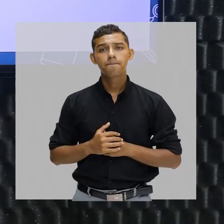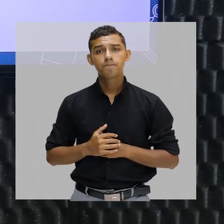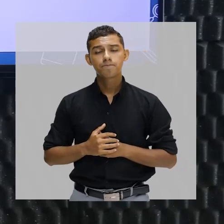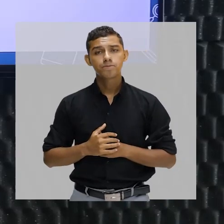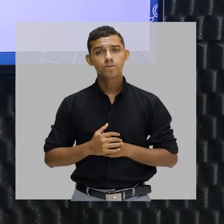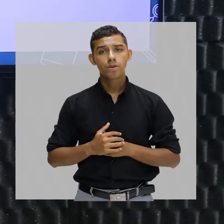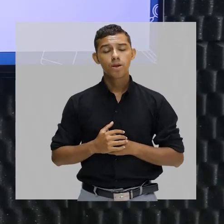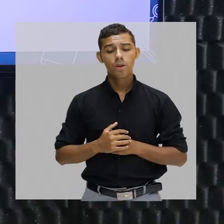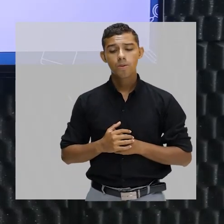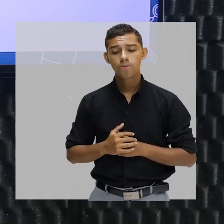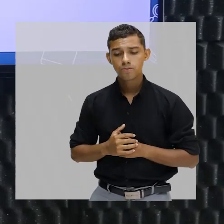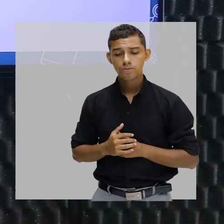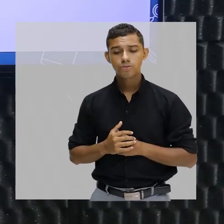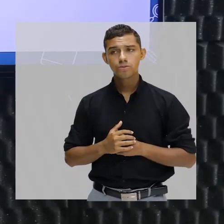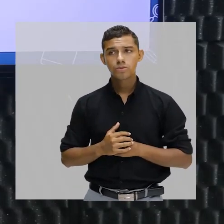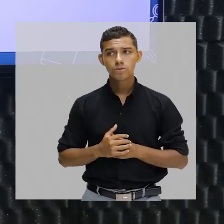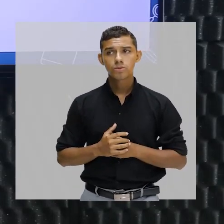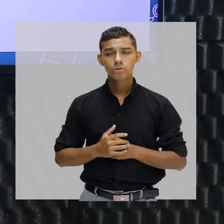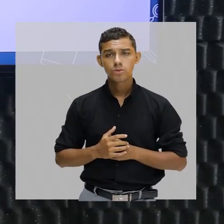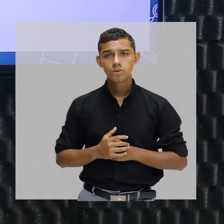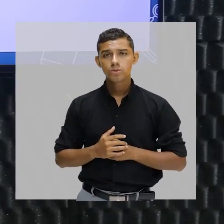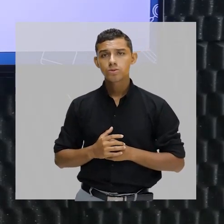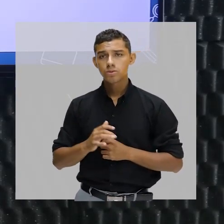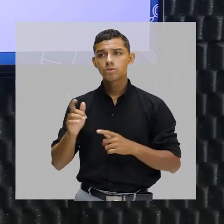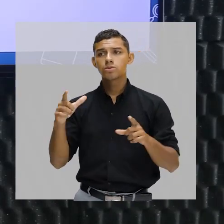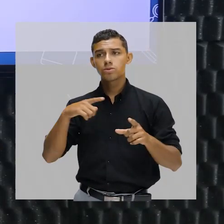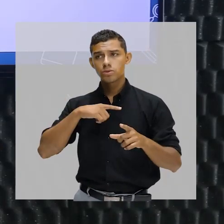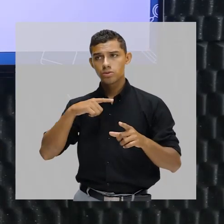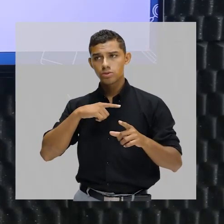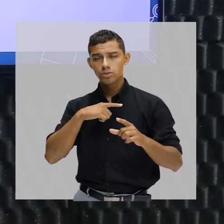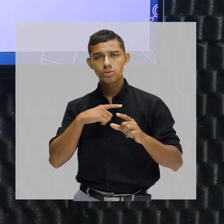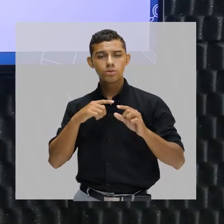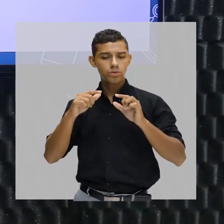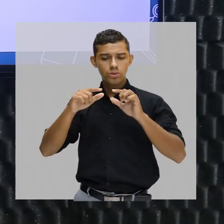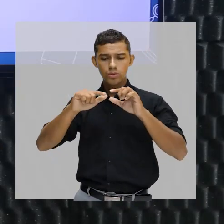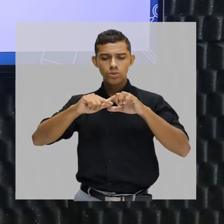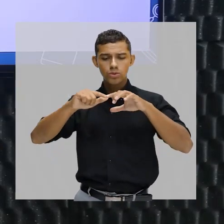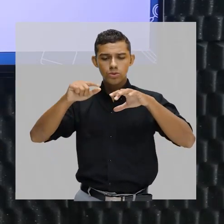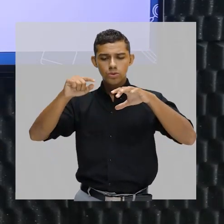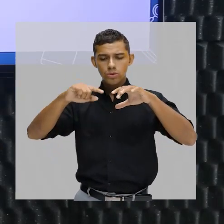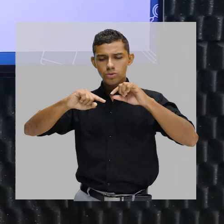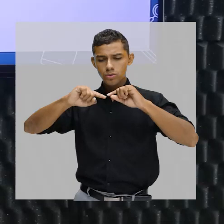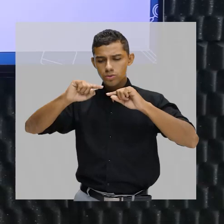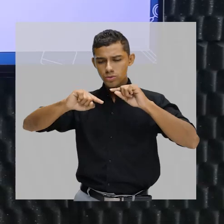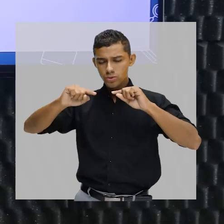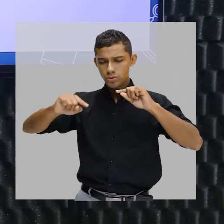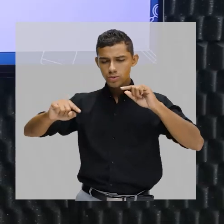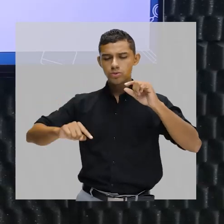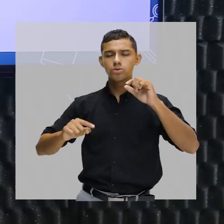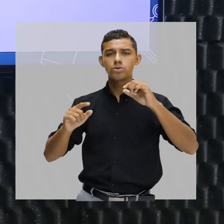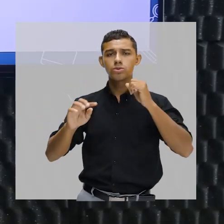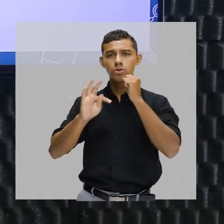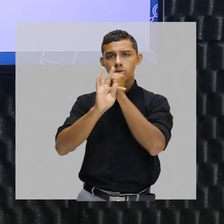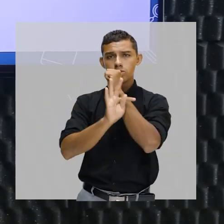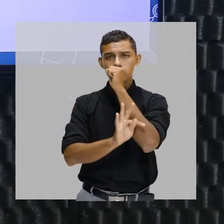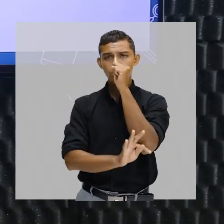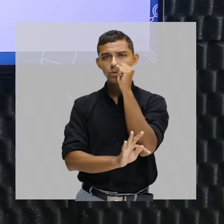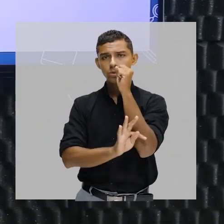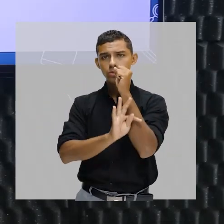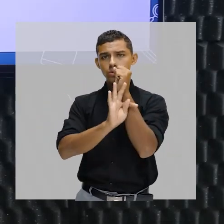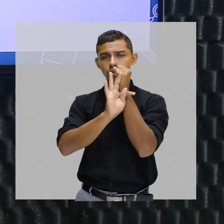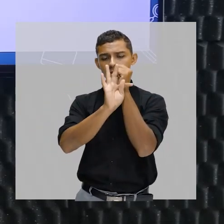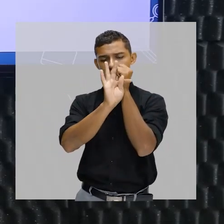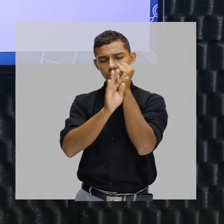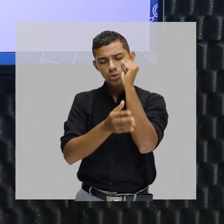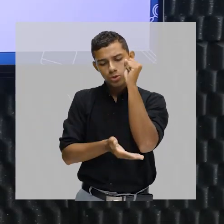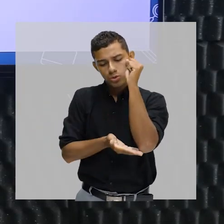aquele termômetrozinho, né, que tem a pistolazinha, que tem um laser, aquilo ali ele consegue perceber,